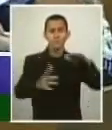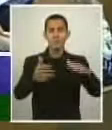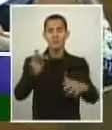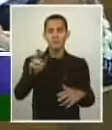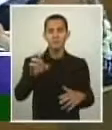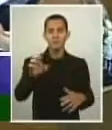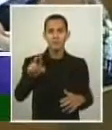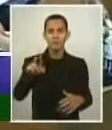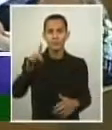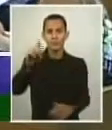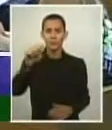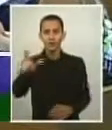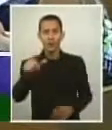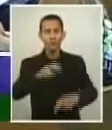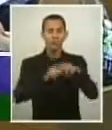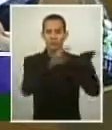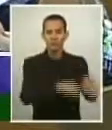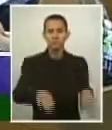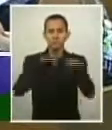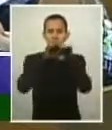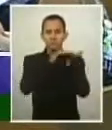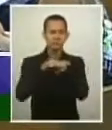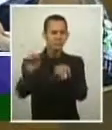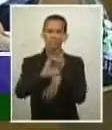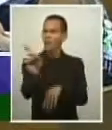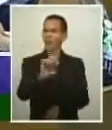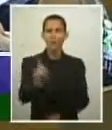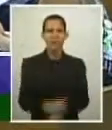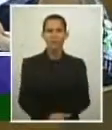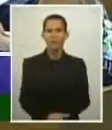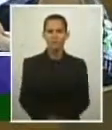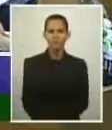feudal por uma igualdade efetiva não